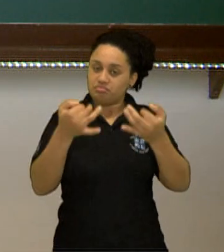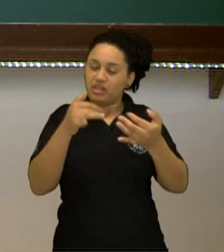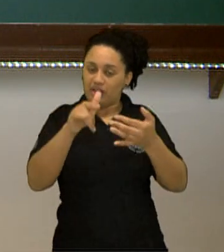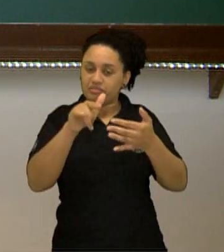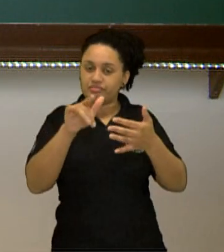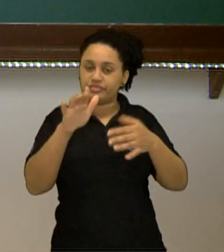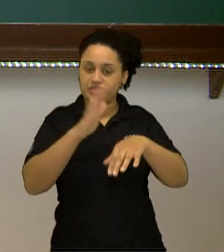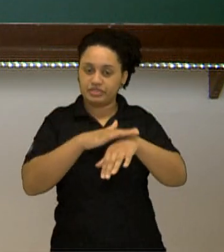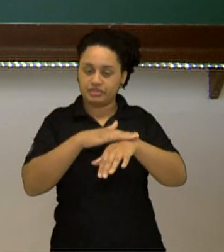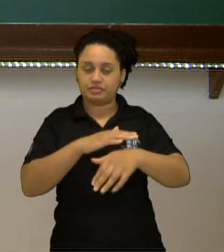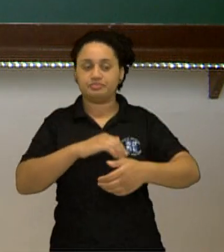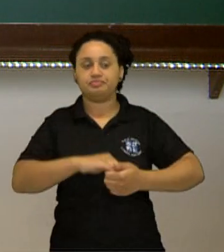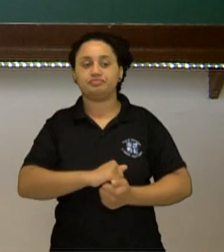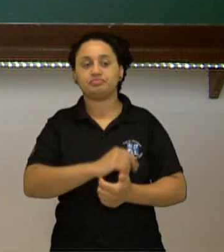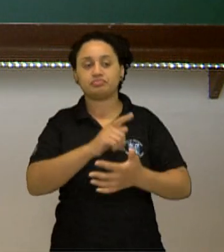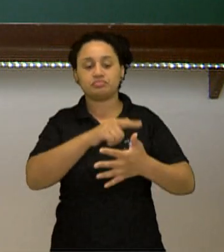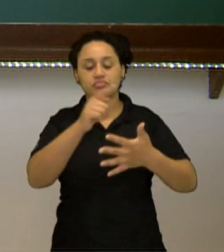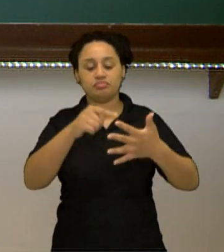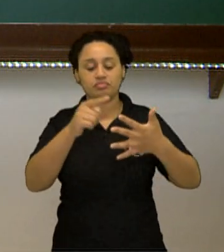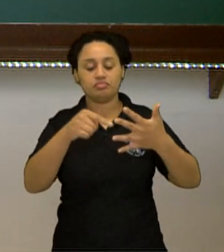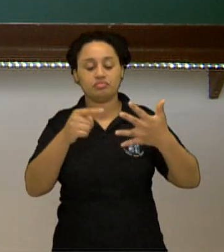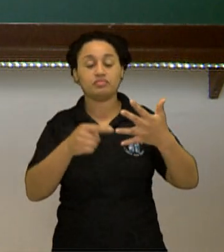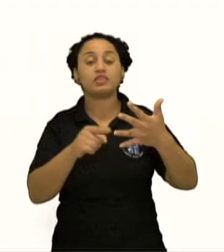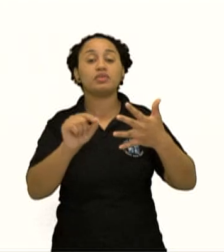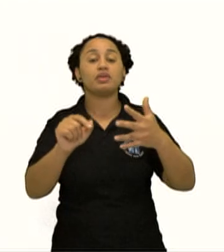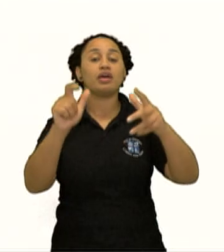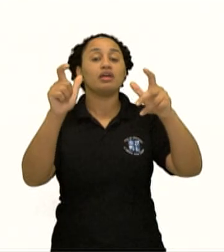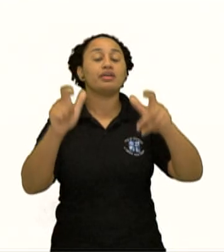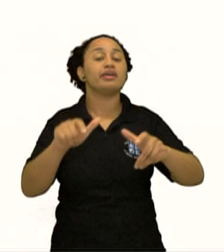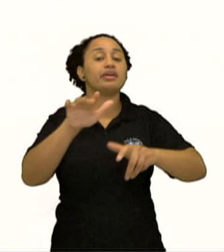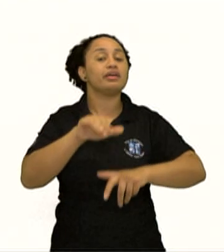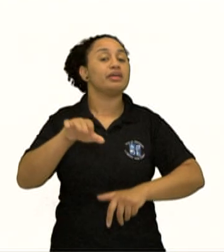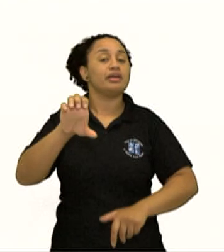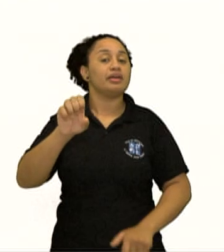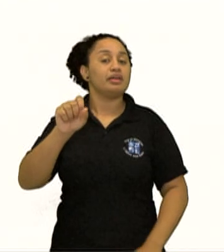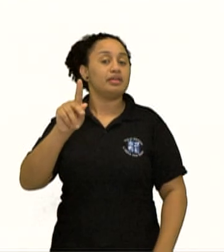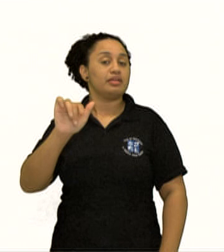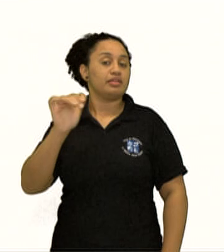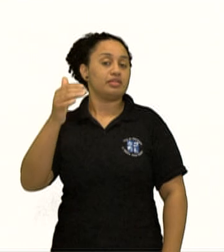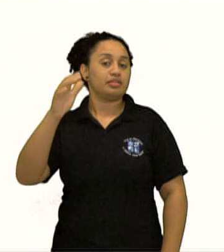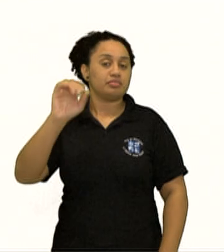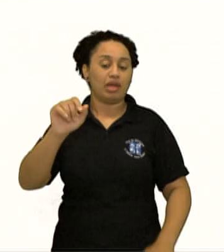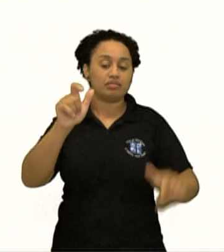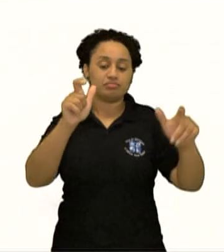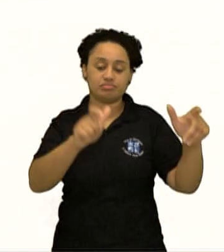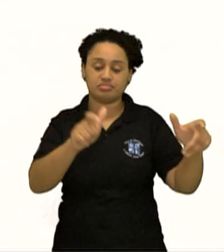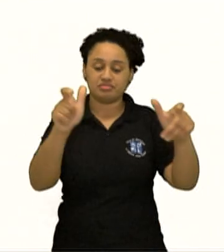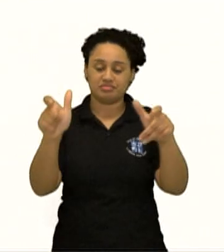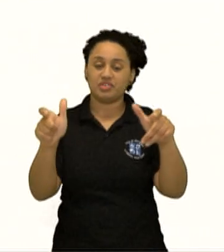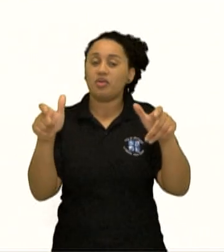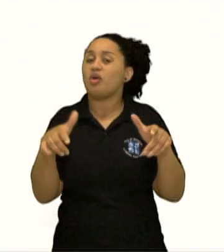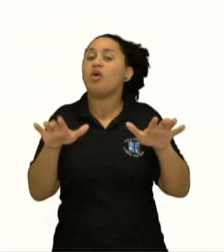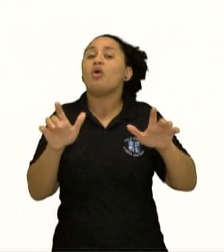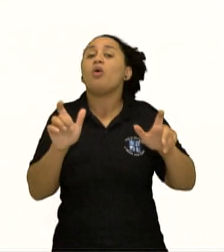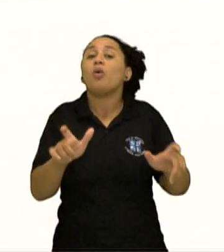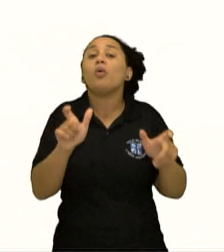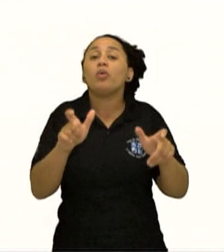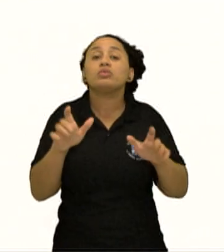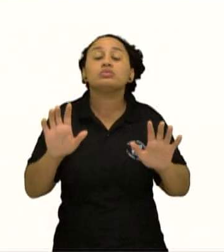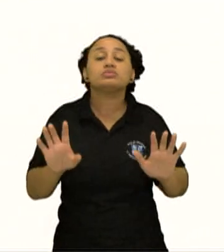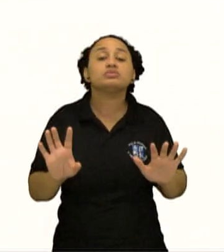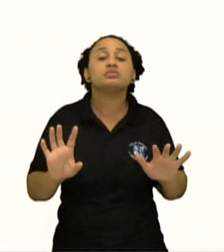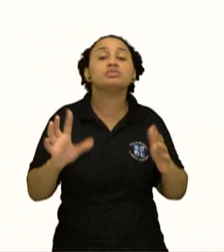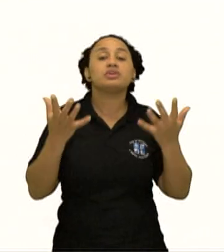lerem. Quarto elemento, espaço. Em que local